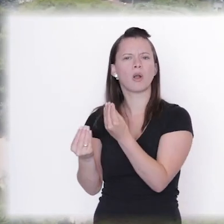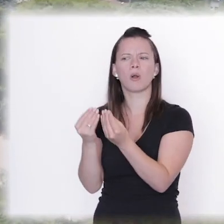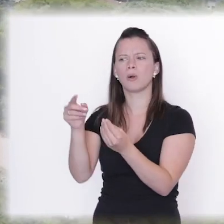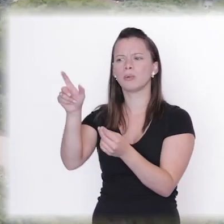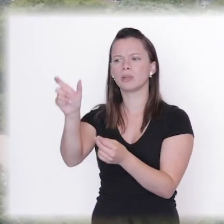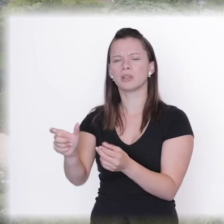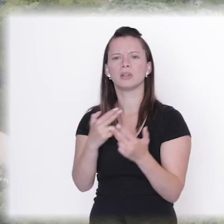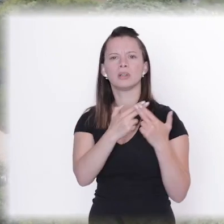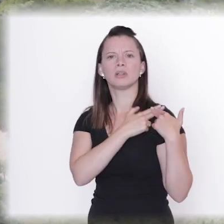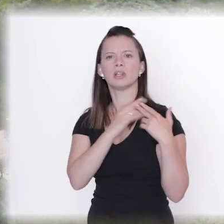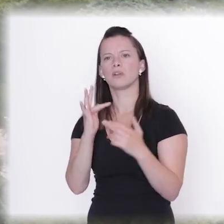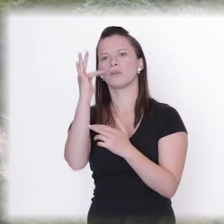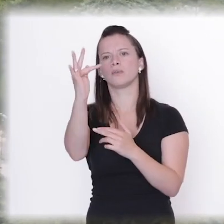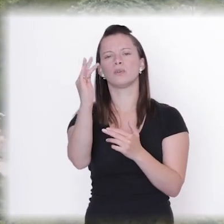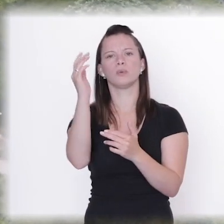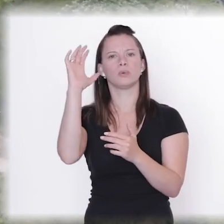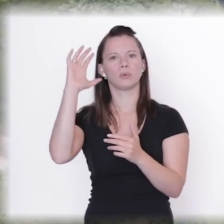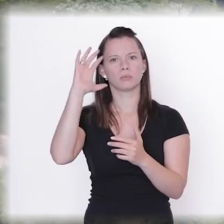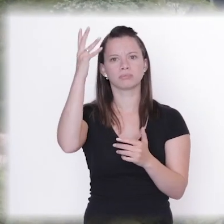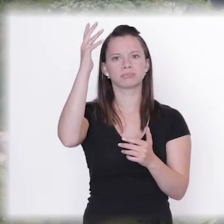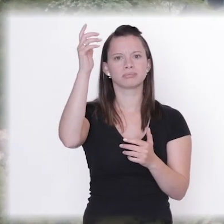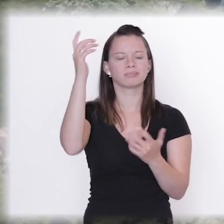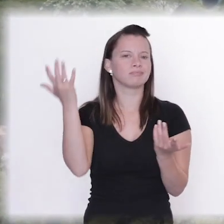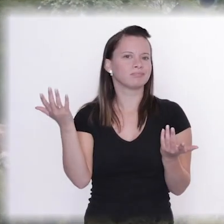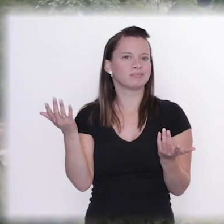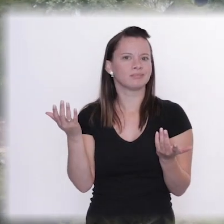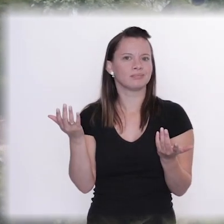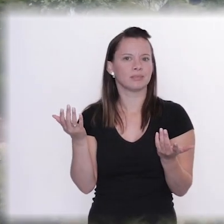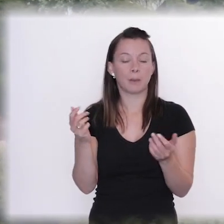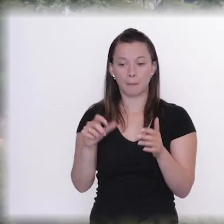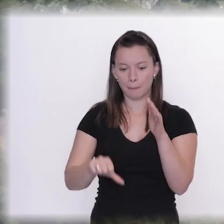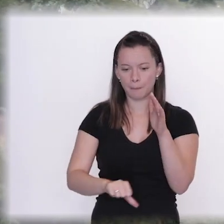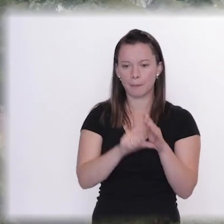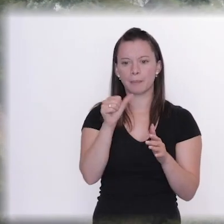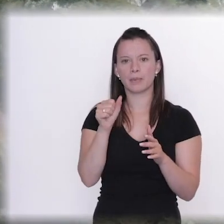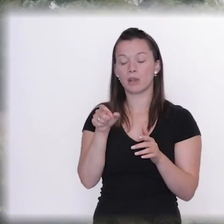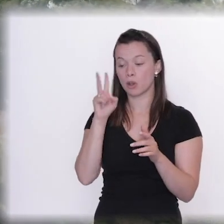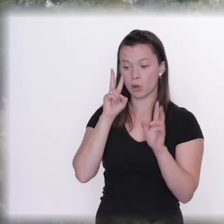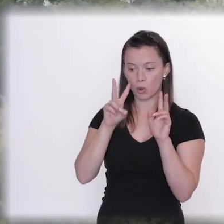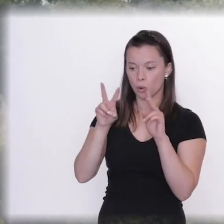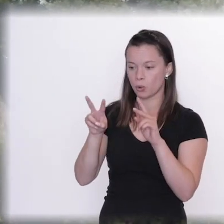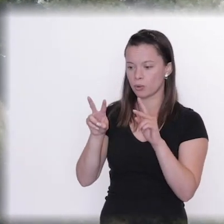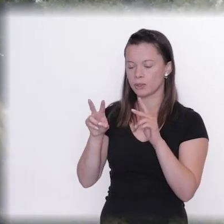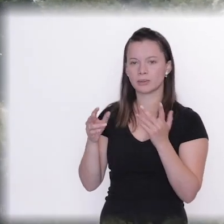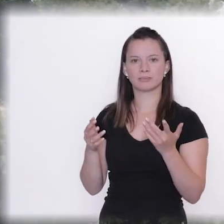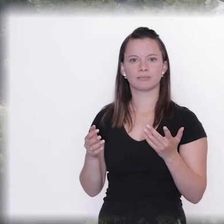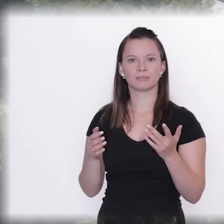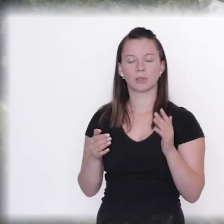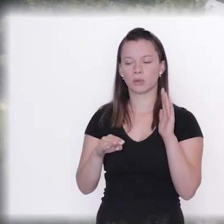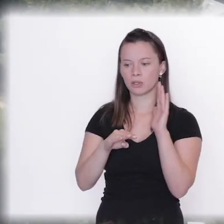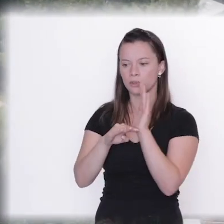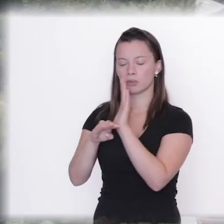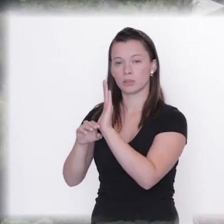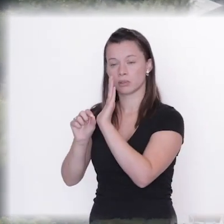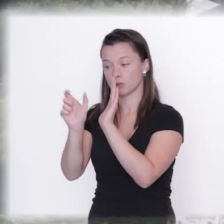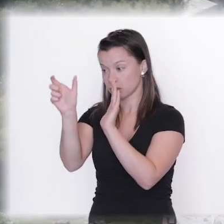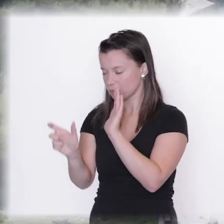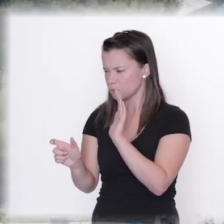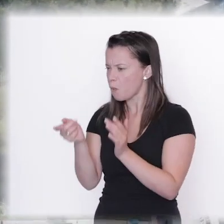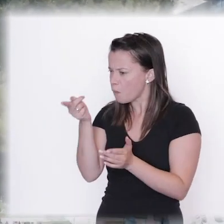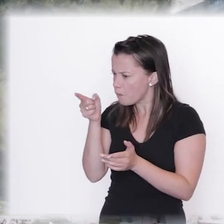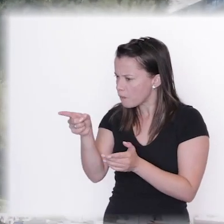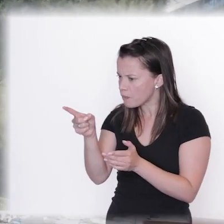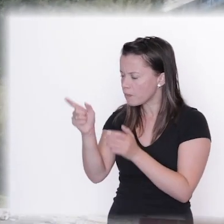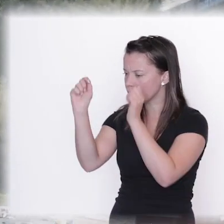Então, primeiro princípio, ajudar as pessoas a entenderem que ela pode. As pessoas vão lá nas instituições que a gente criou, as pessoas falam, como é que você